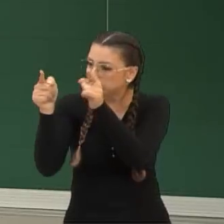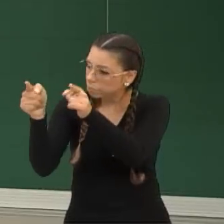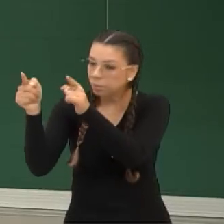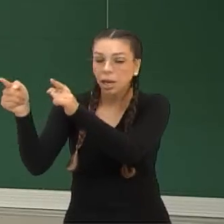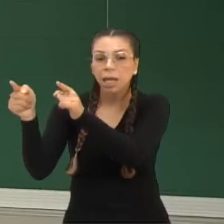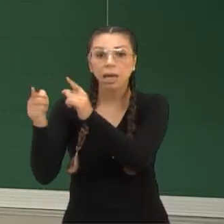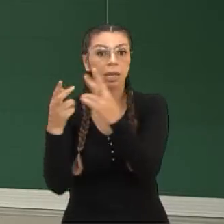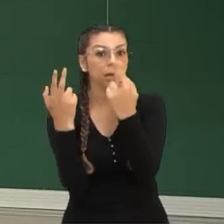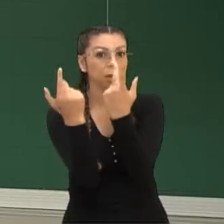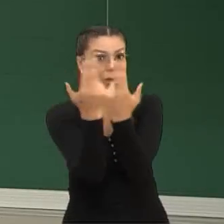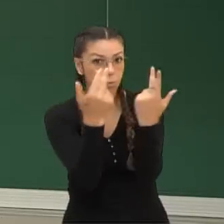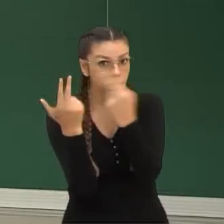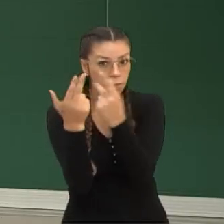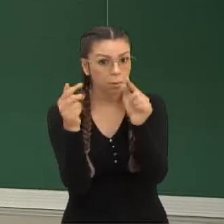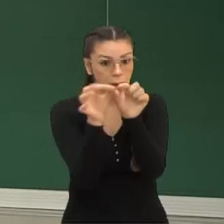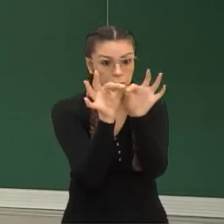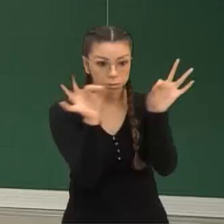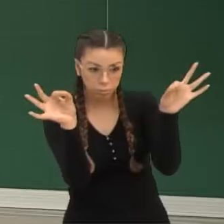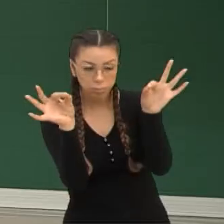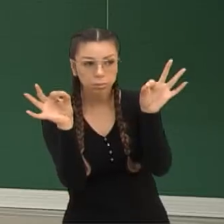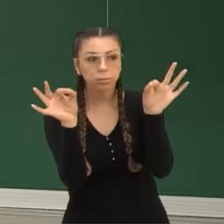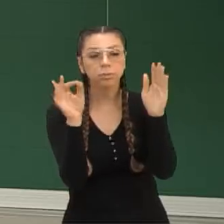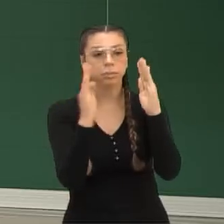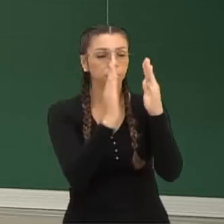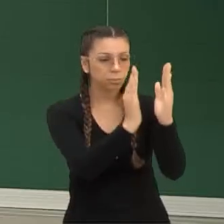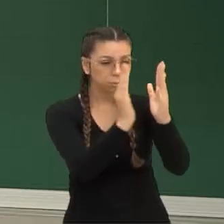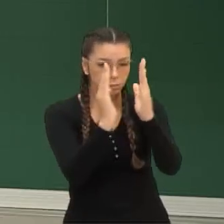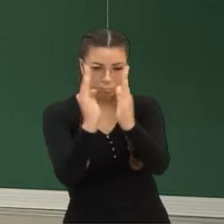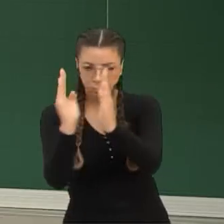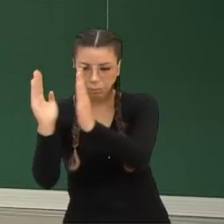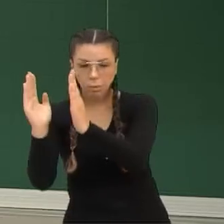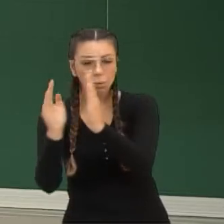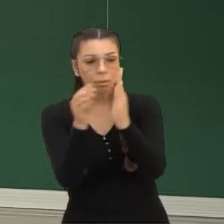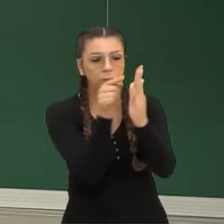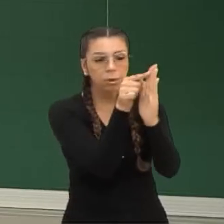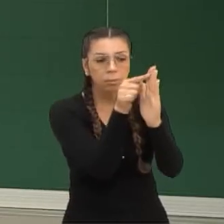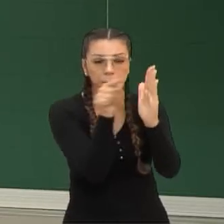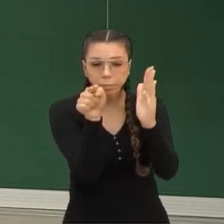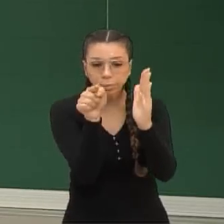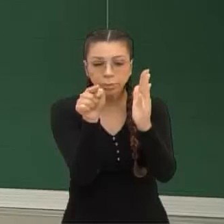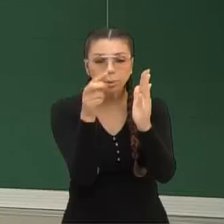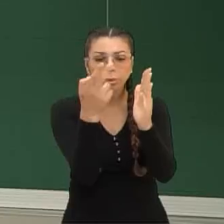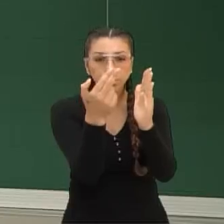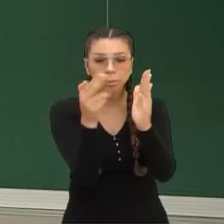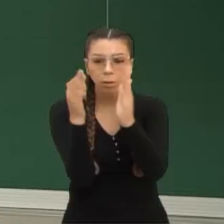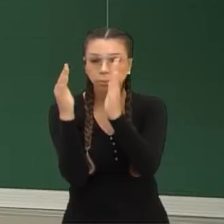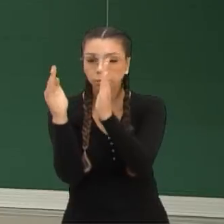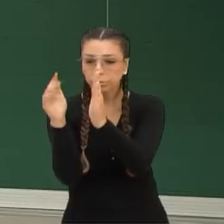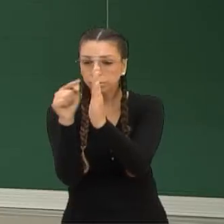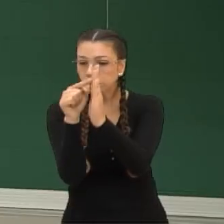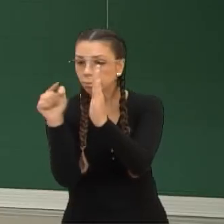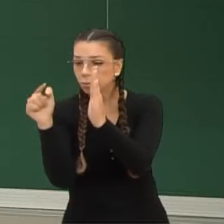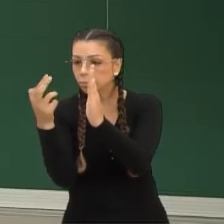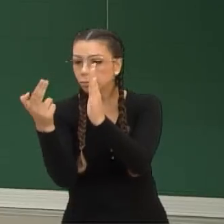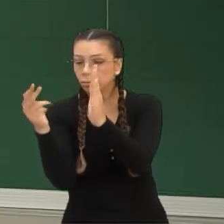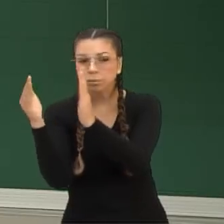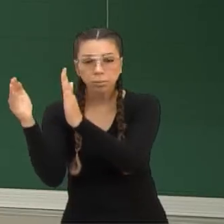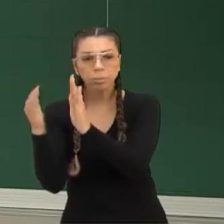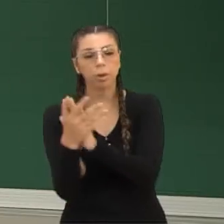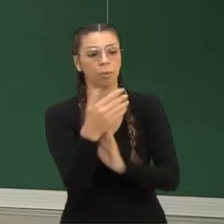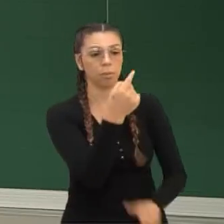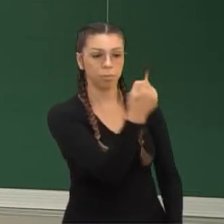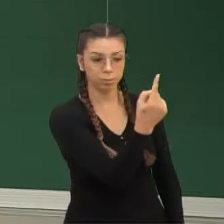Fiz as marcações aonde essas marcações têm o mesmo tamanhinho e vou colocar 1, 2, 3,